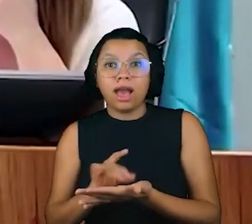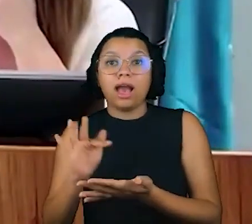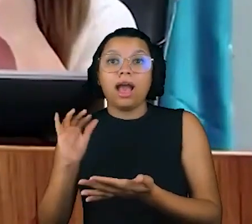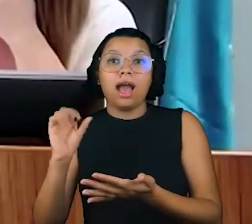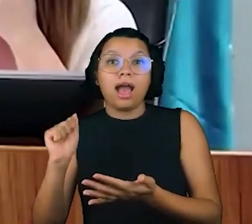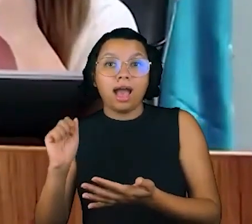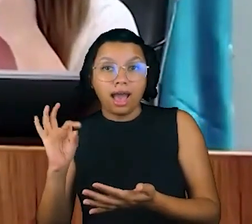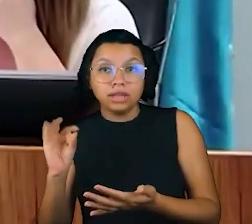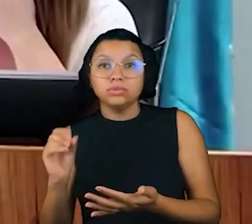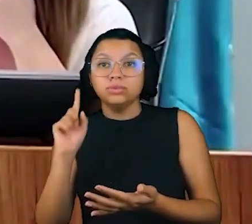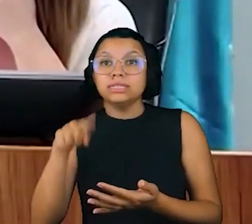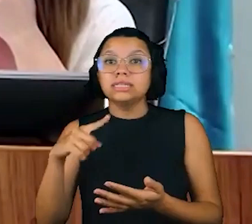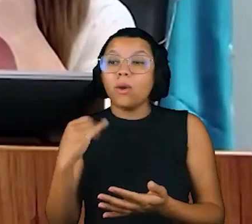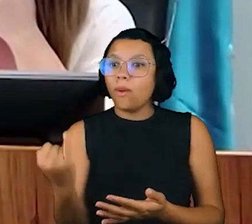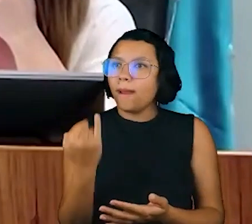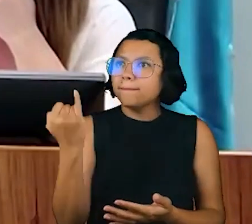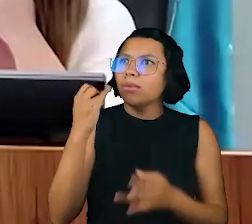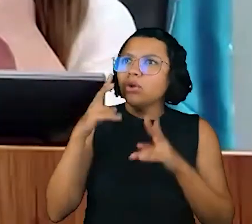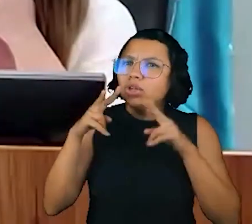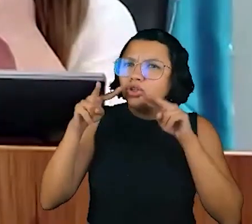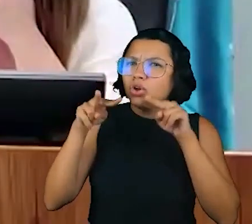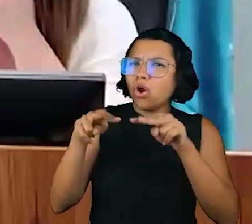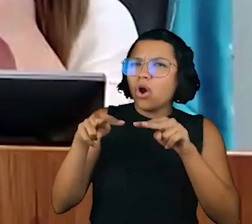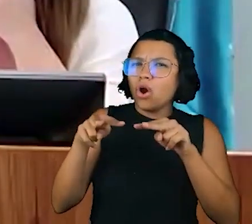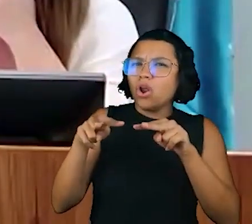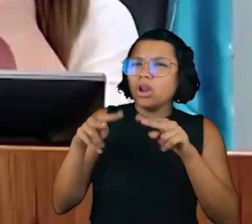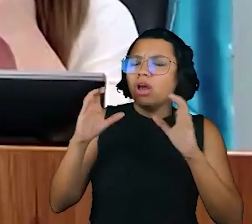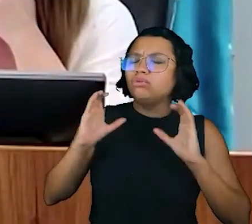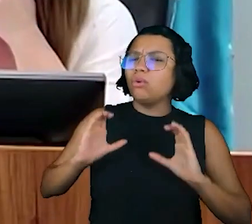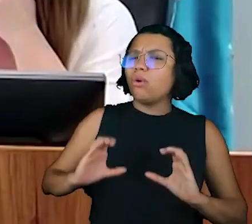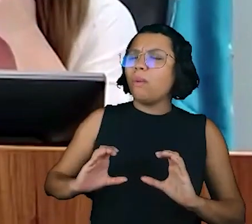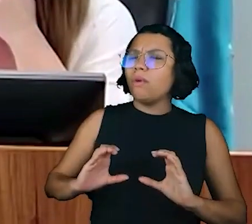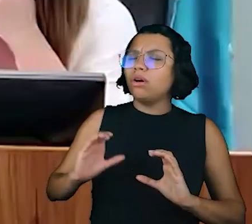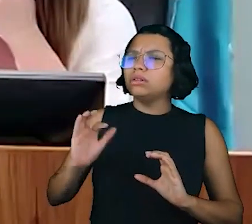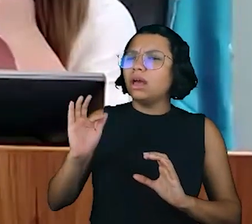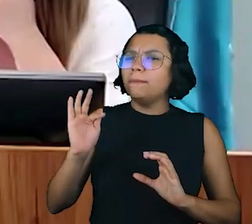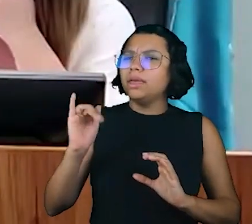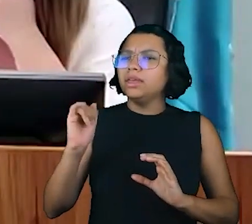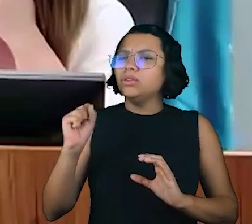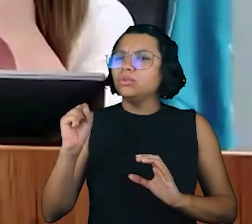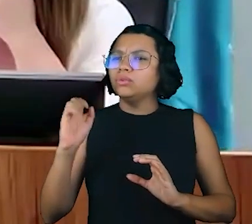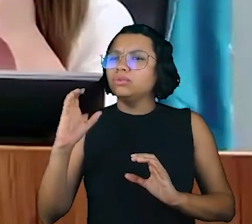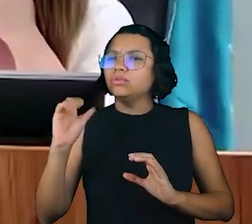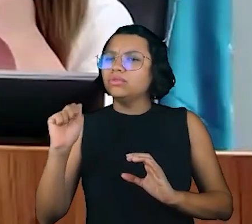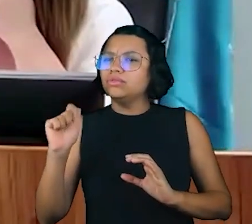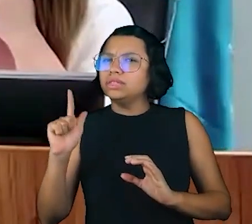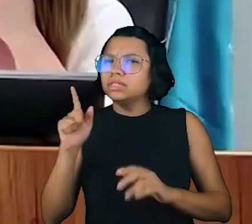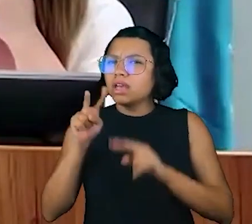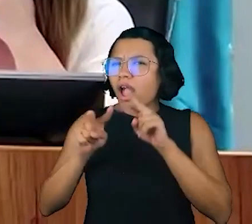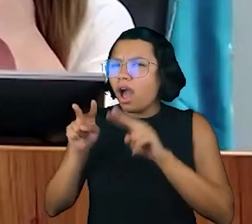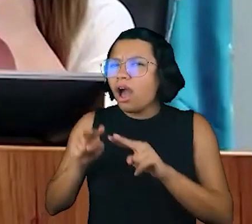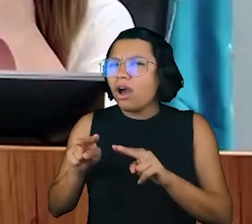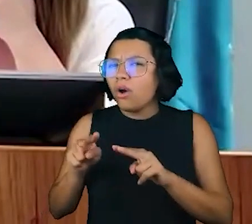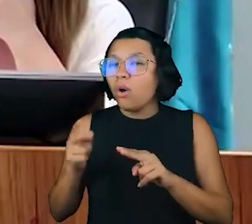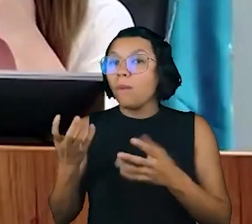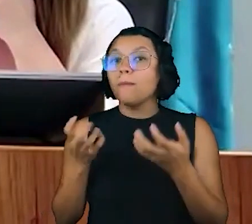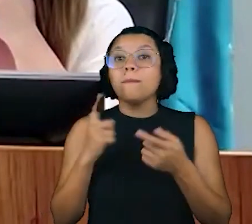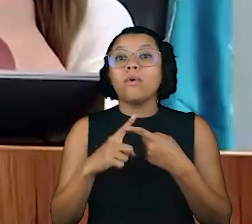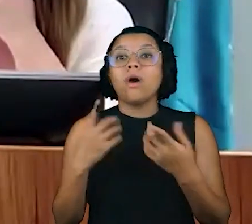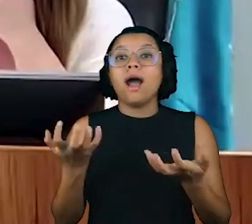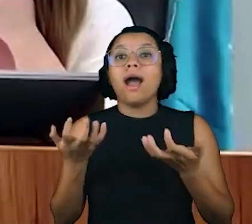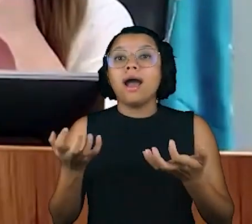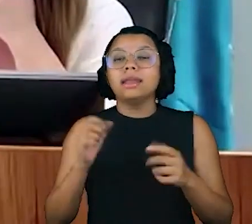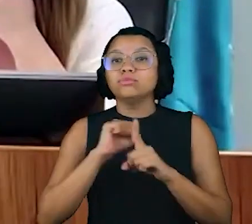do ponto de vista do comportamento fiscal, de conformidade fiscal. Nós queremos uma sociedade em